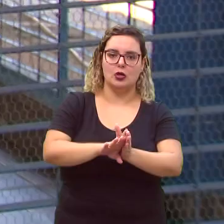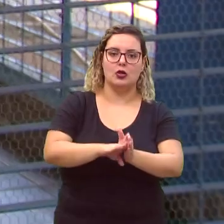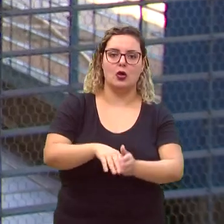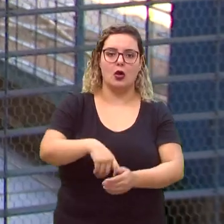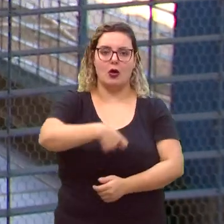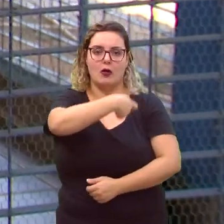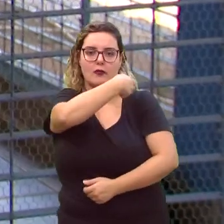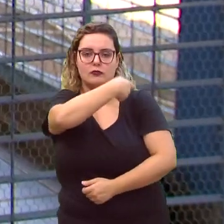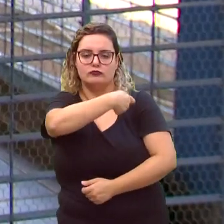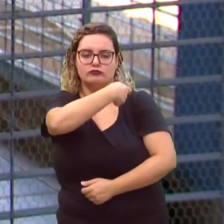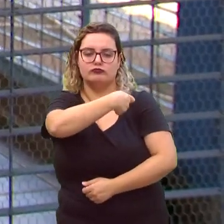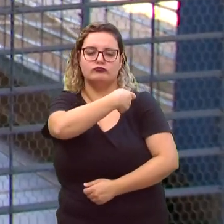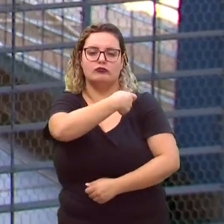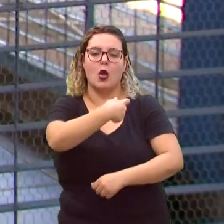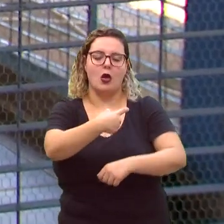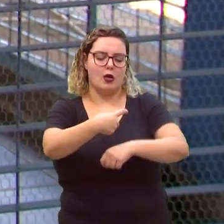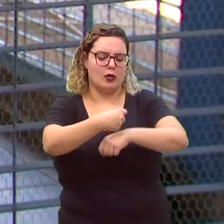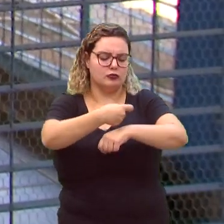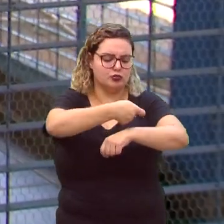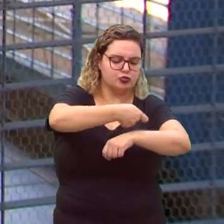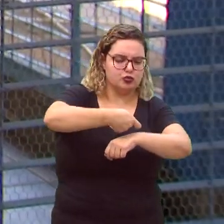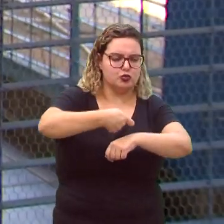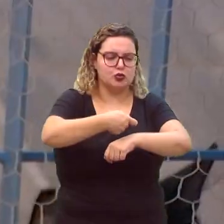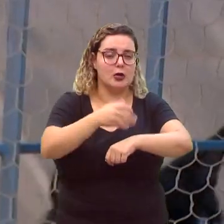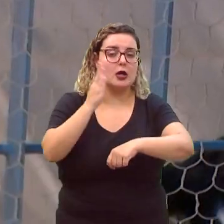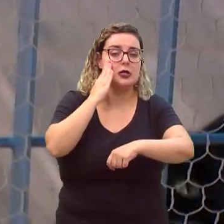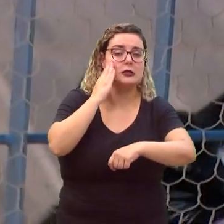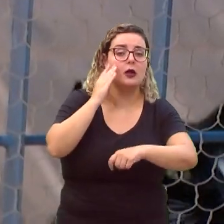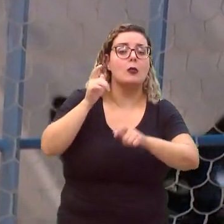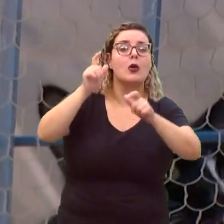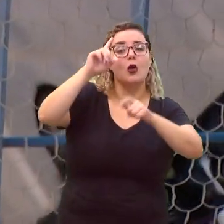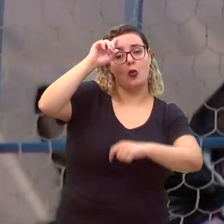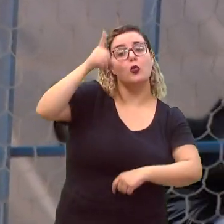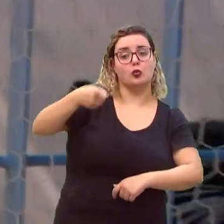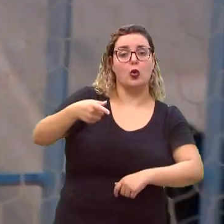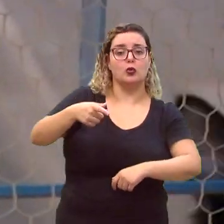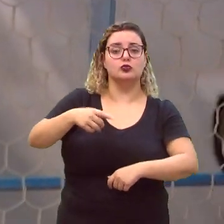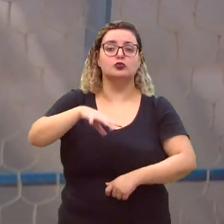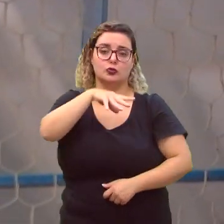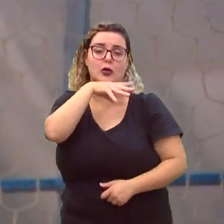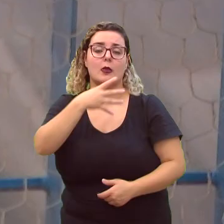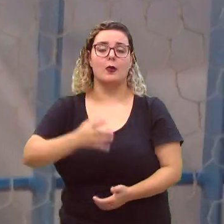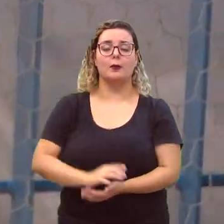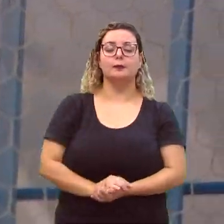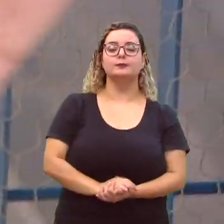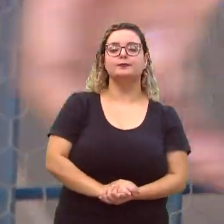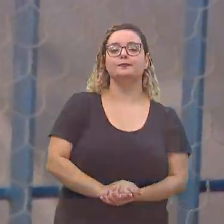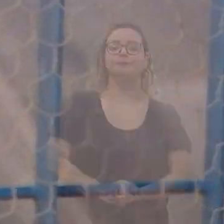nós passamos um leitor e conseguimos, através desse leitor, localizar o proprietário.